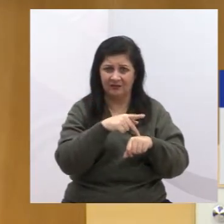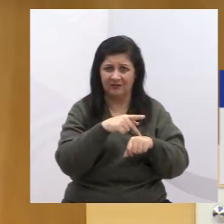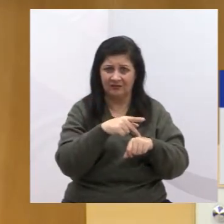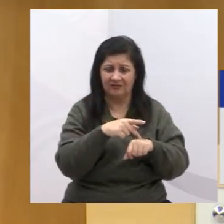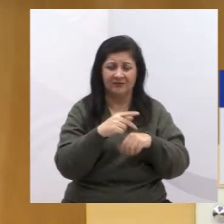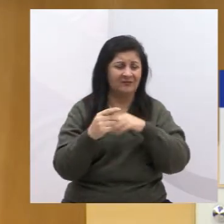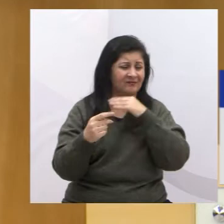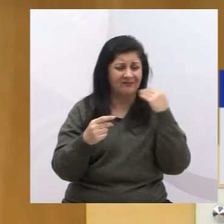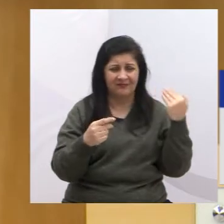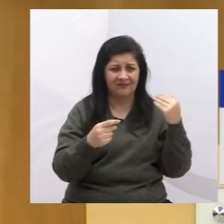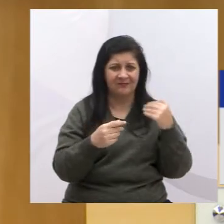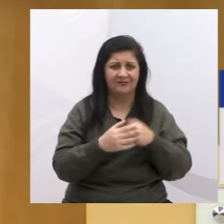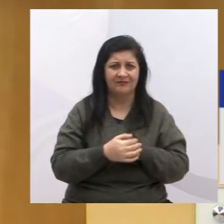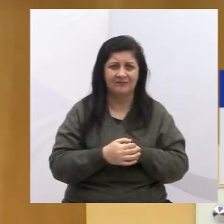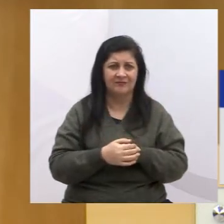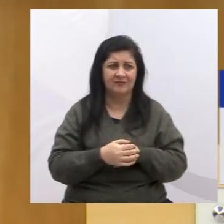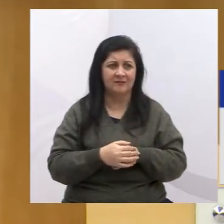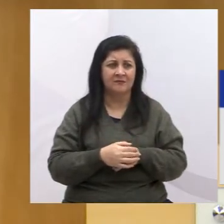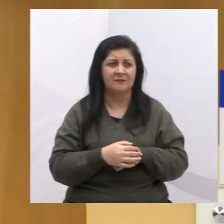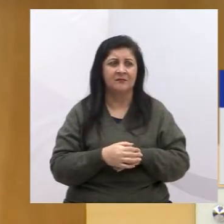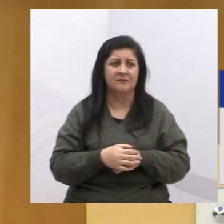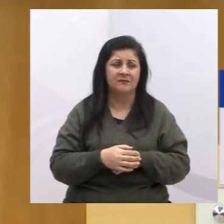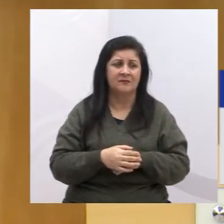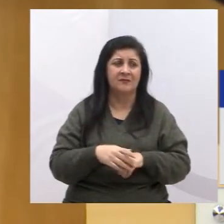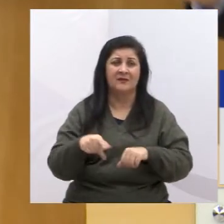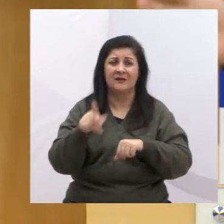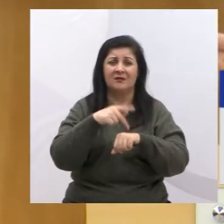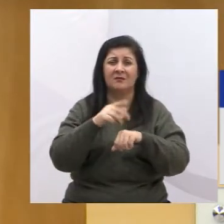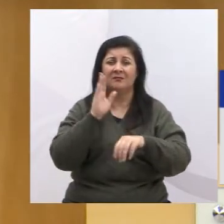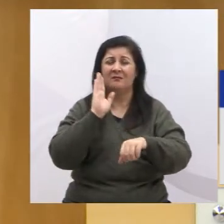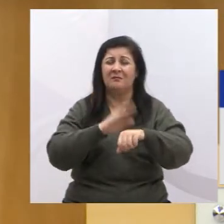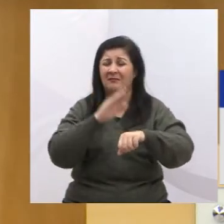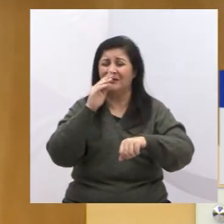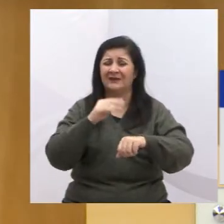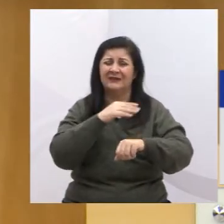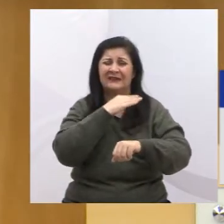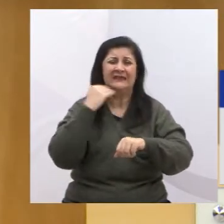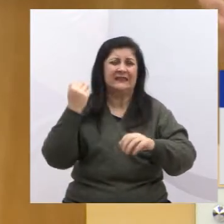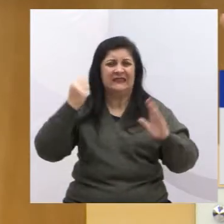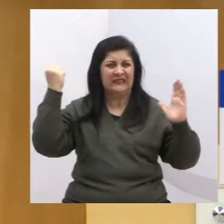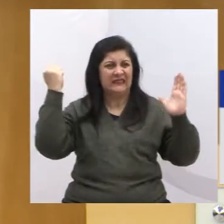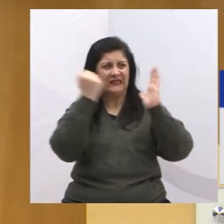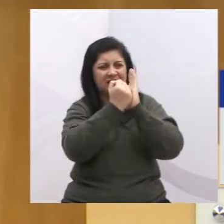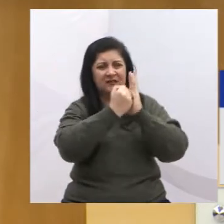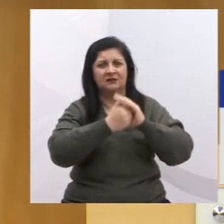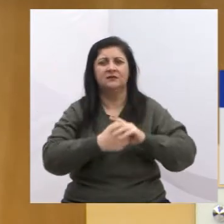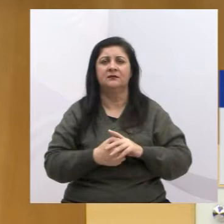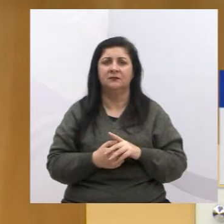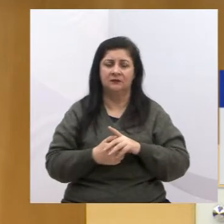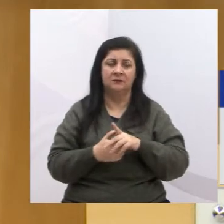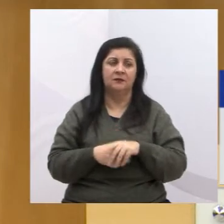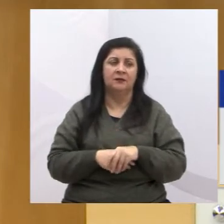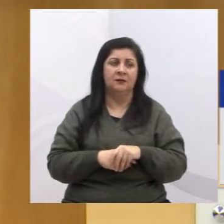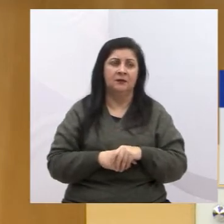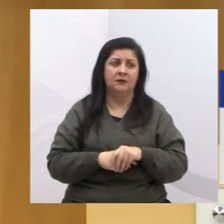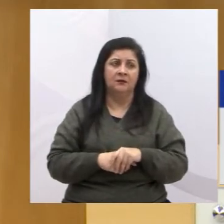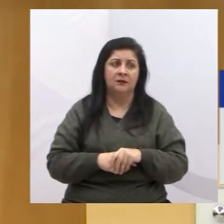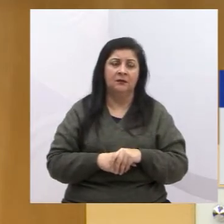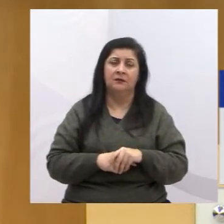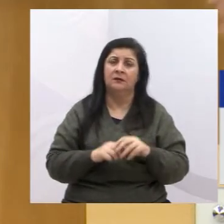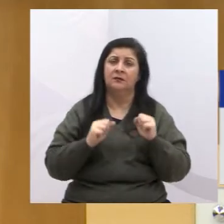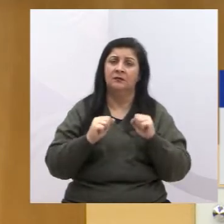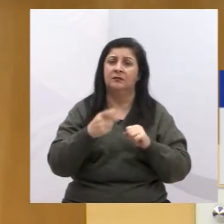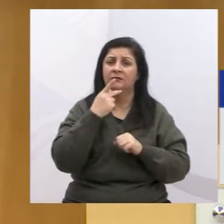figura entre os que mais tem índice de homicídio, alto índice de homicídio. Poderia dizer aqui do